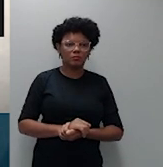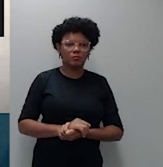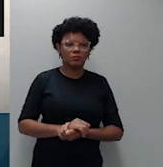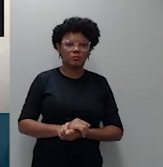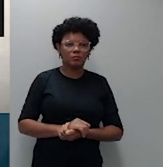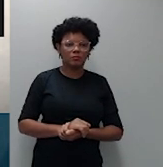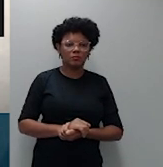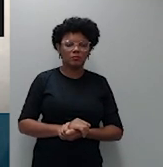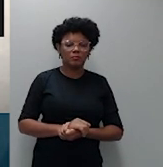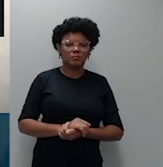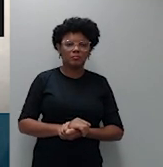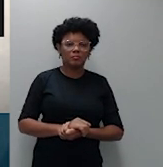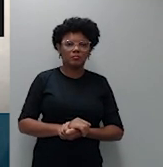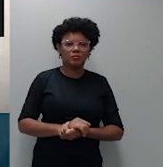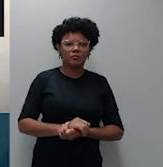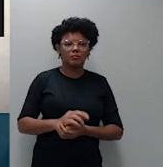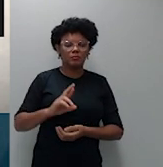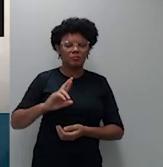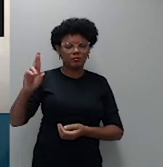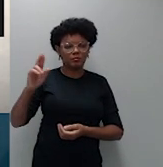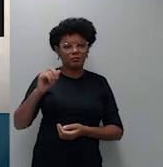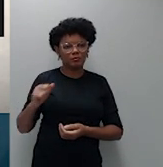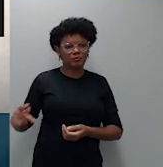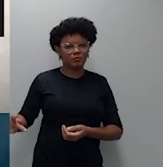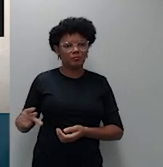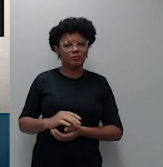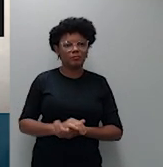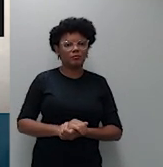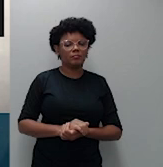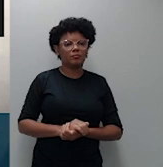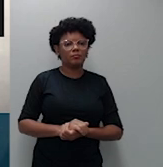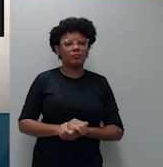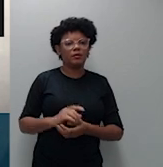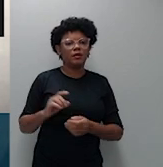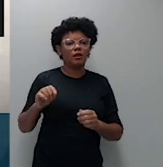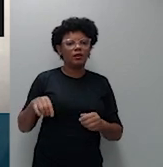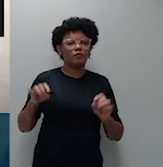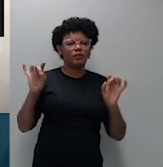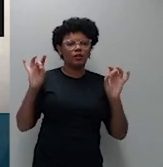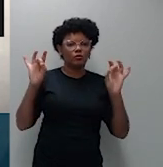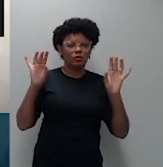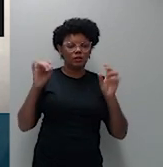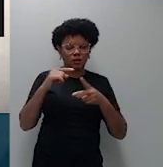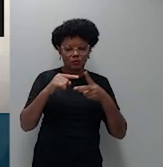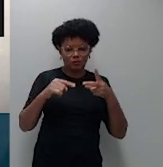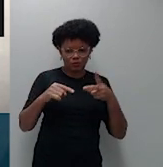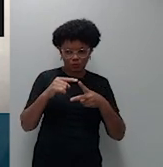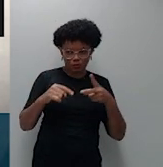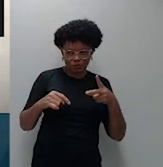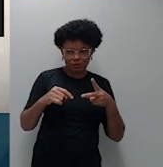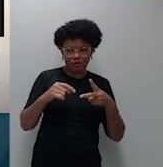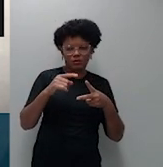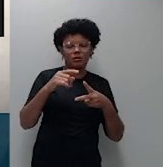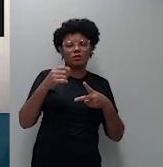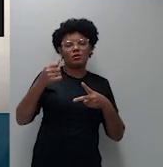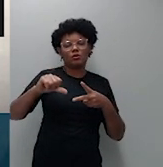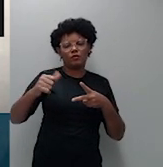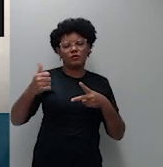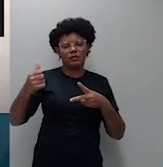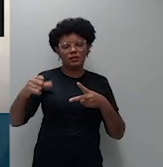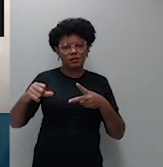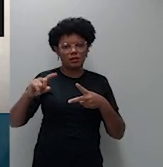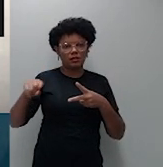senhor presidente eu fiz está aqui em ângulo de 870 em